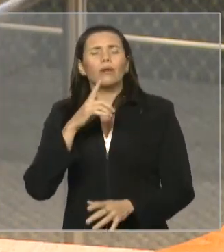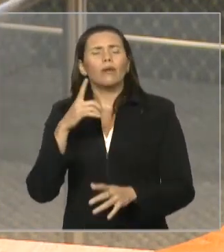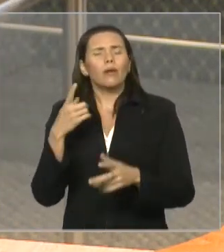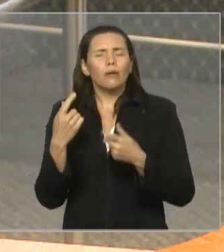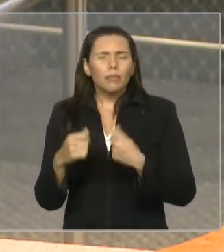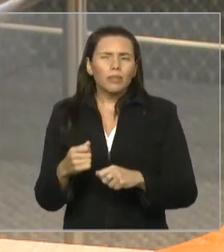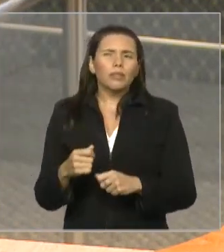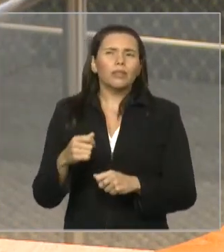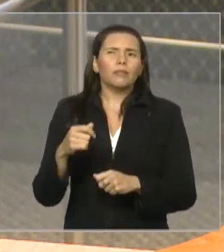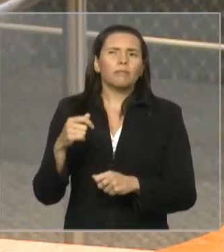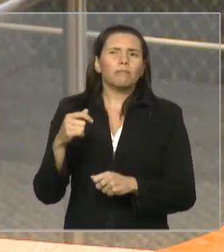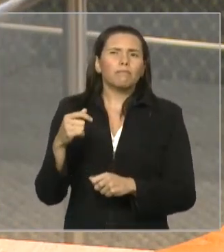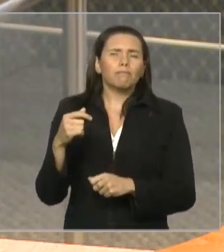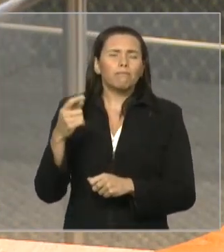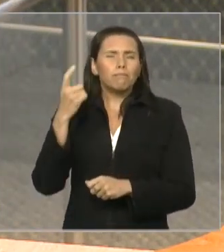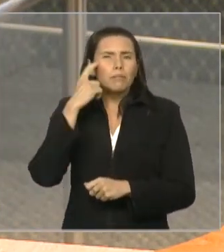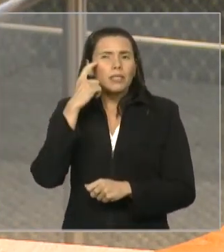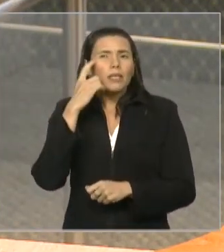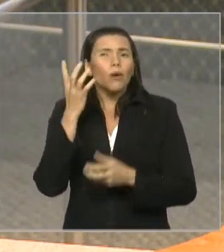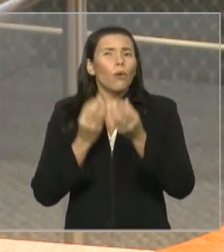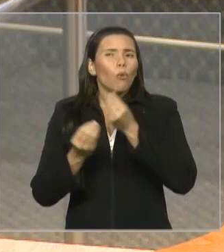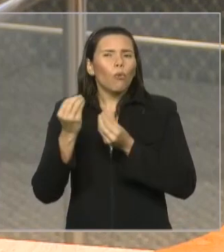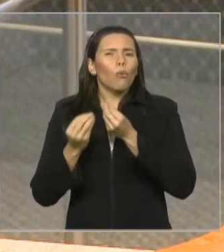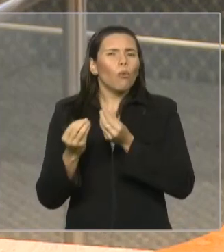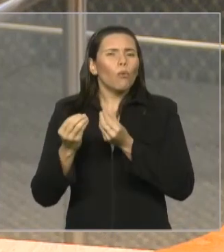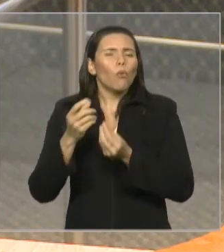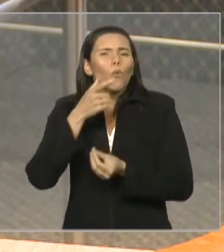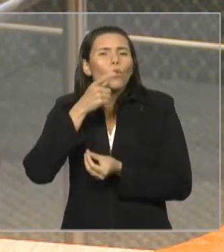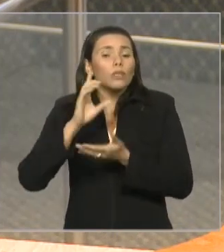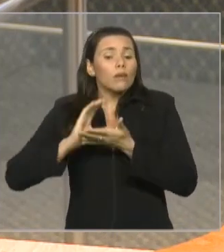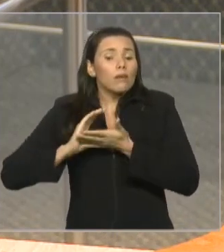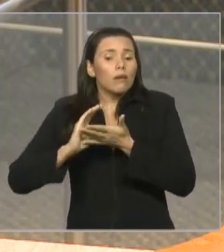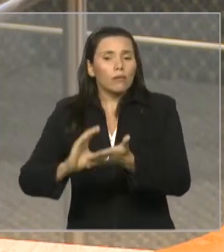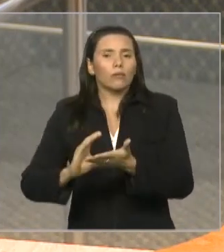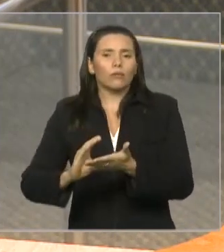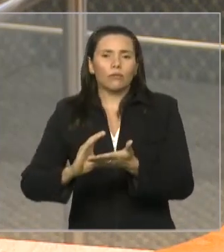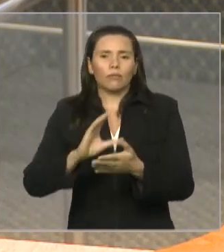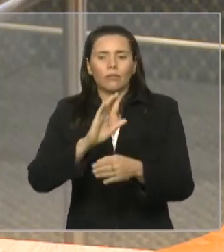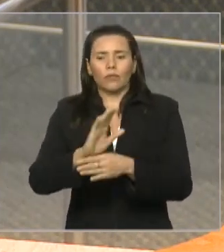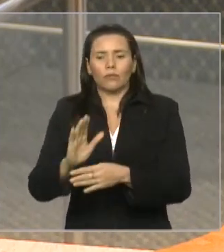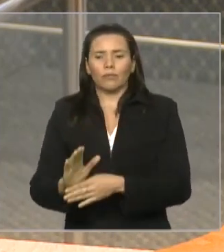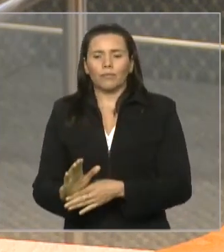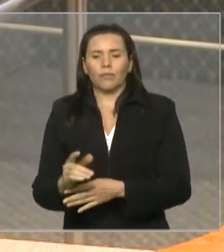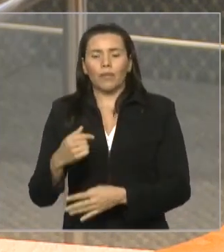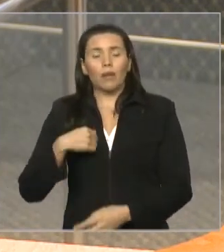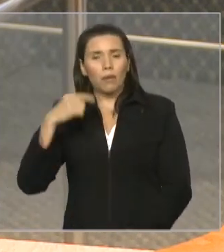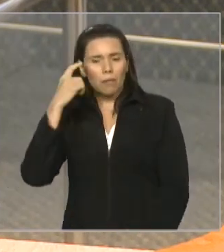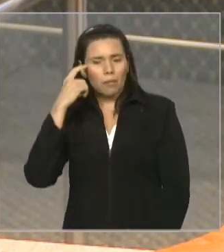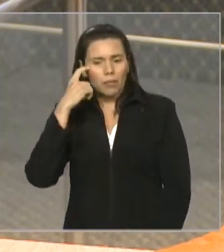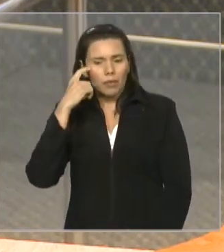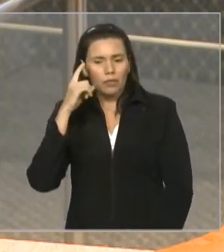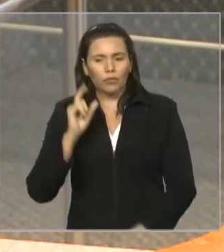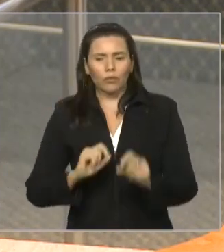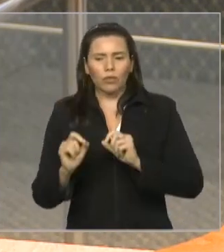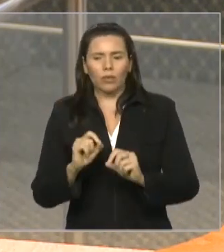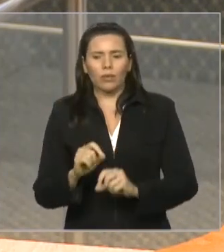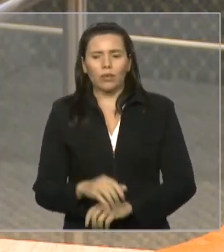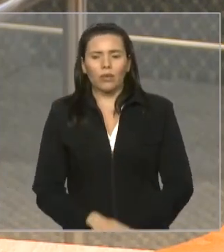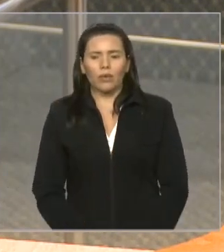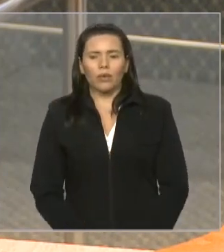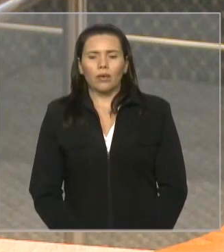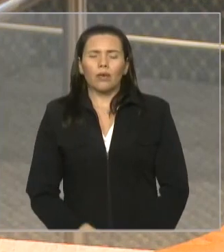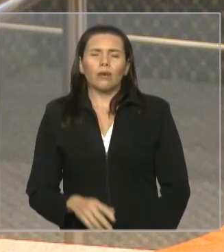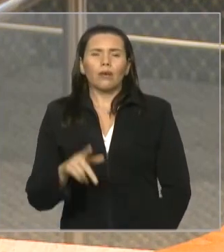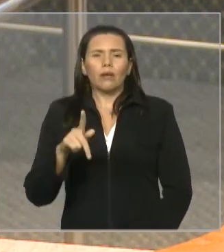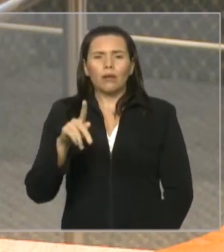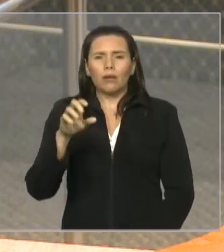pensamos também nesses pontos. E é por isso que imaginamos que um portal eletrônico pudesse amenizar esses vícios de